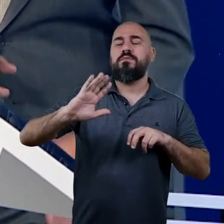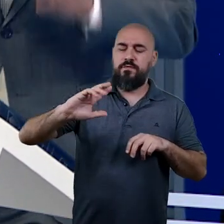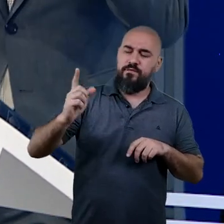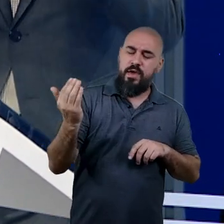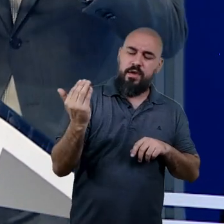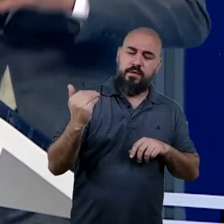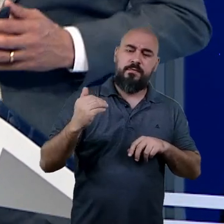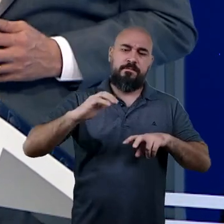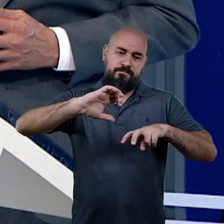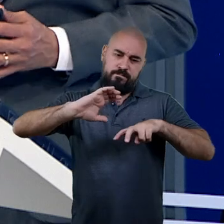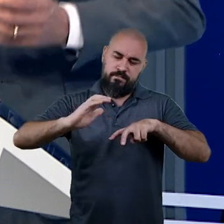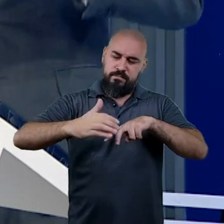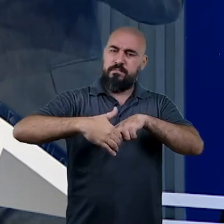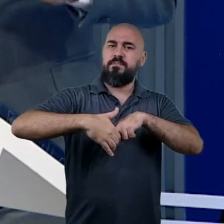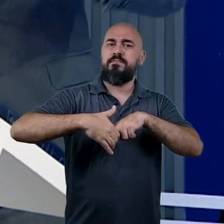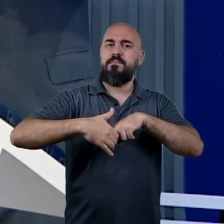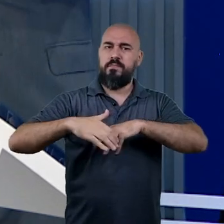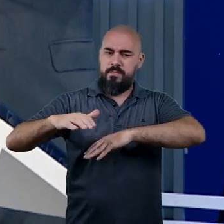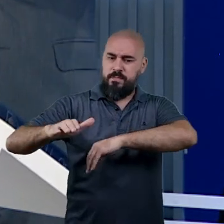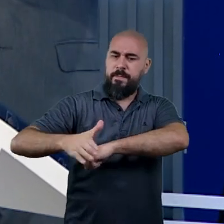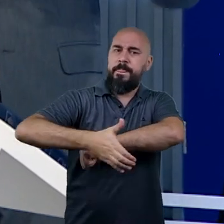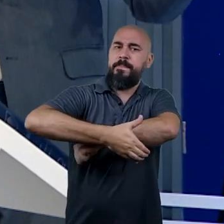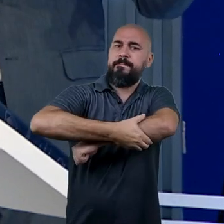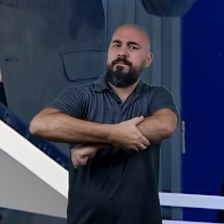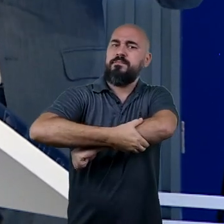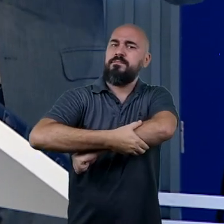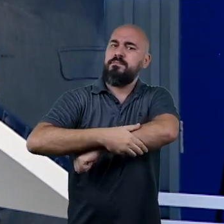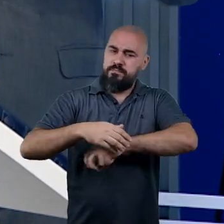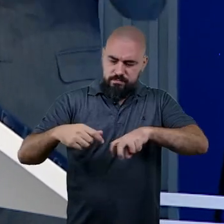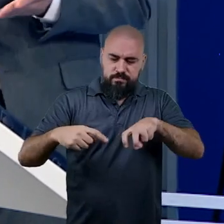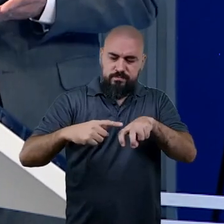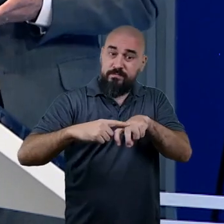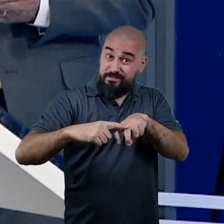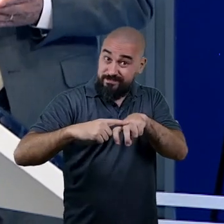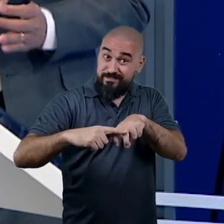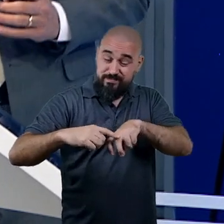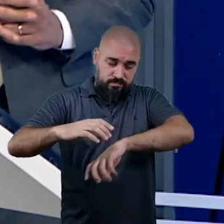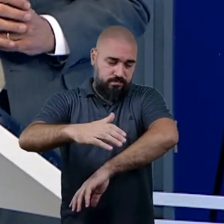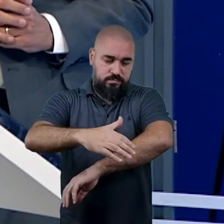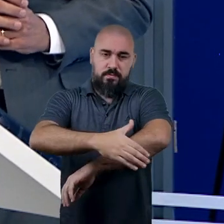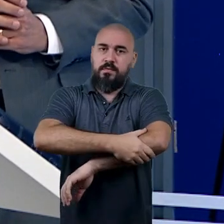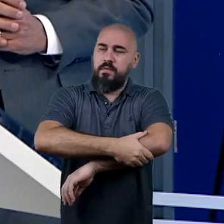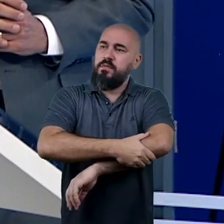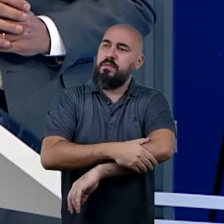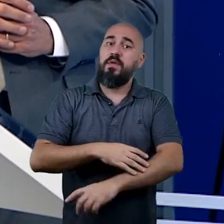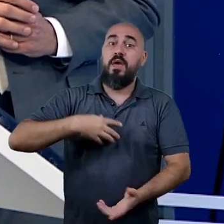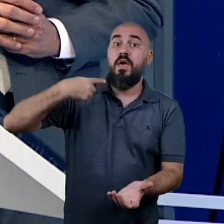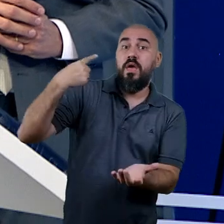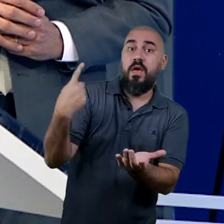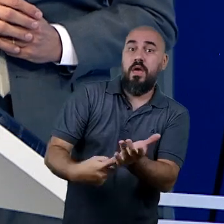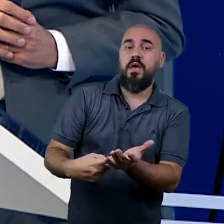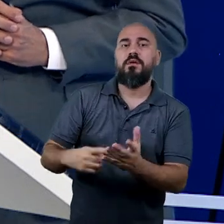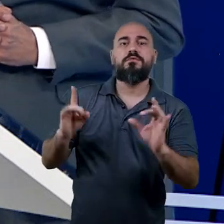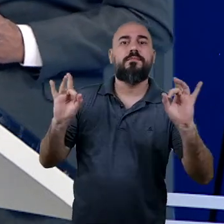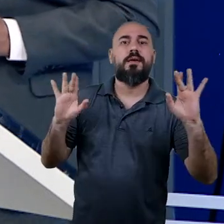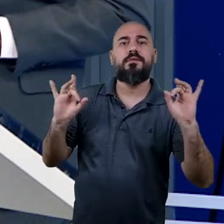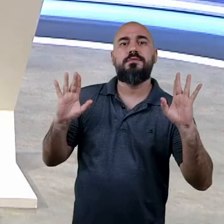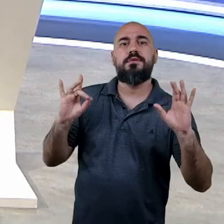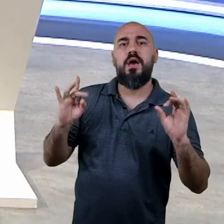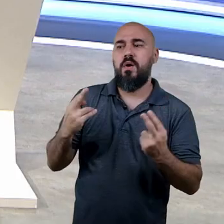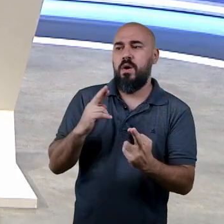aliança, era um pacto. Eles estavam estabelecendo um relacionamento especial.